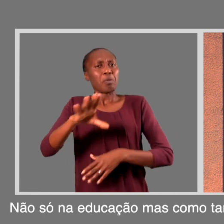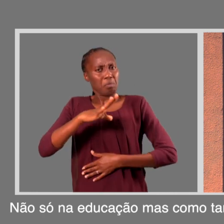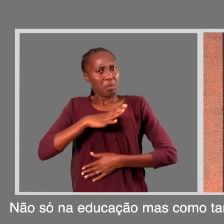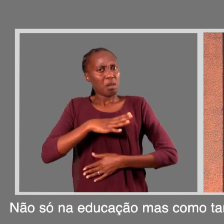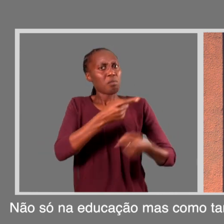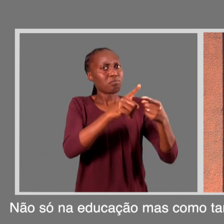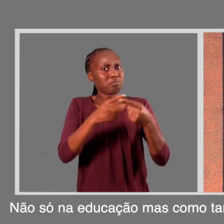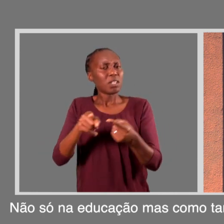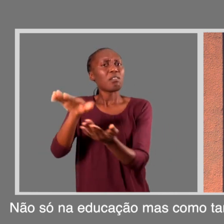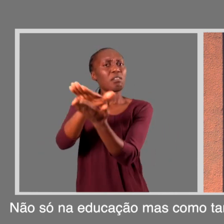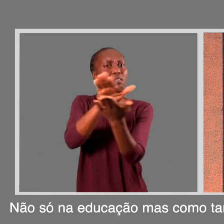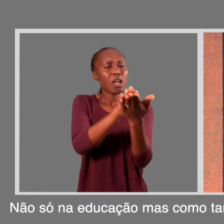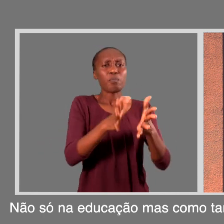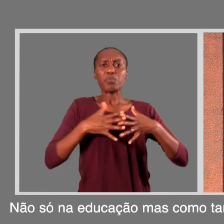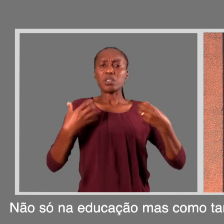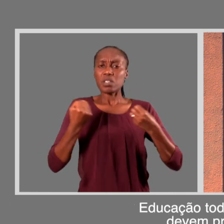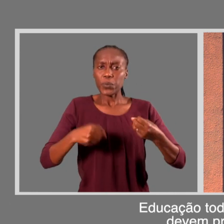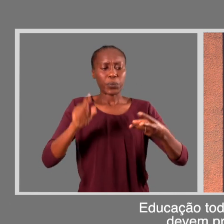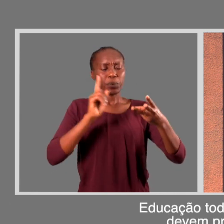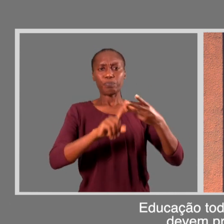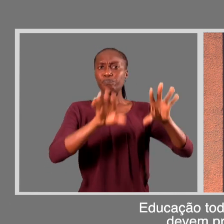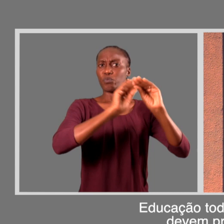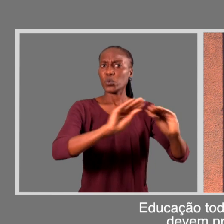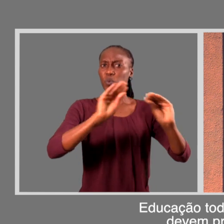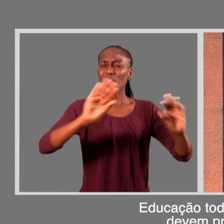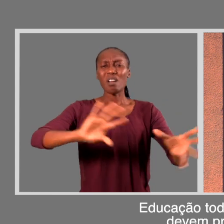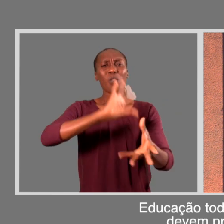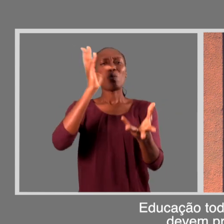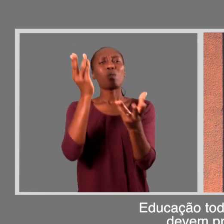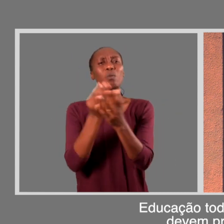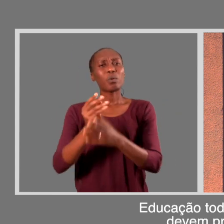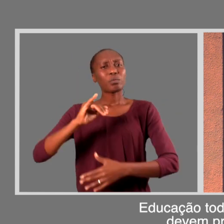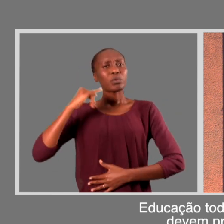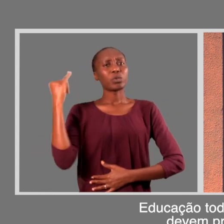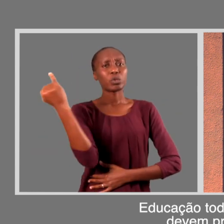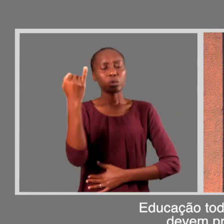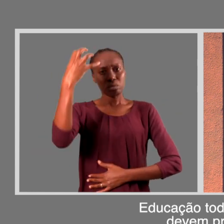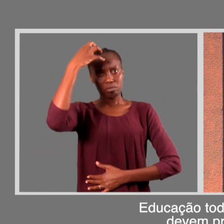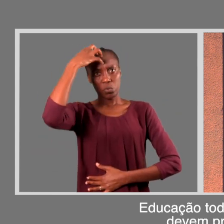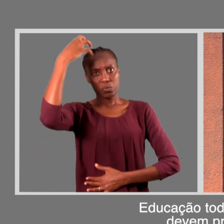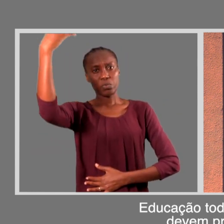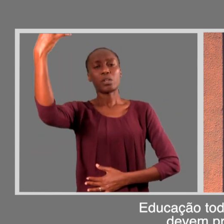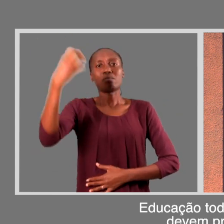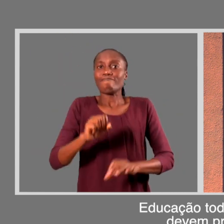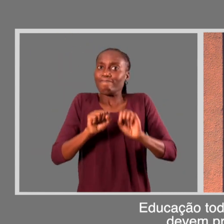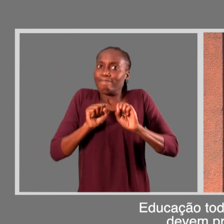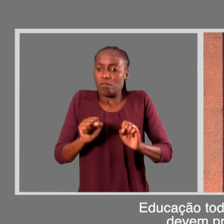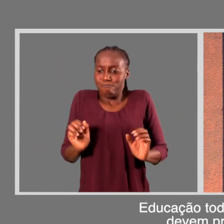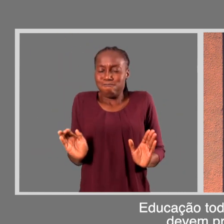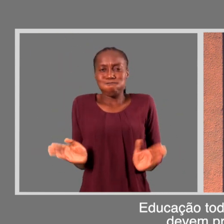também os diferentes serviços da saúde, educação. Todas as instituições do Estado